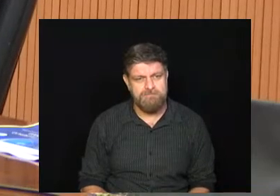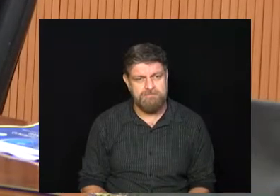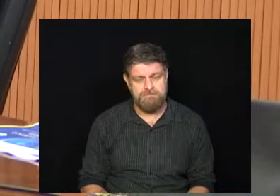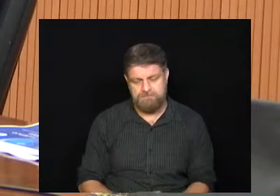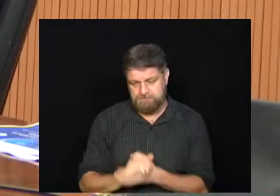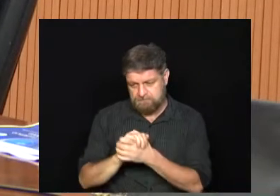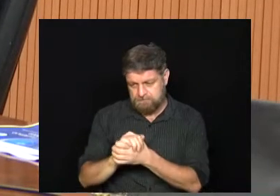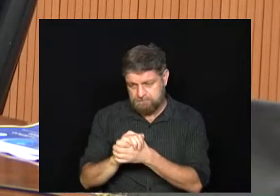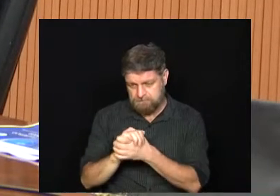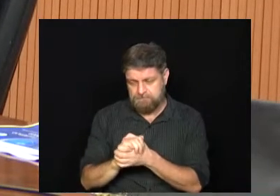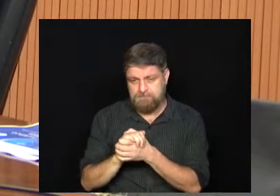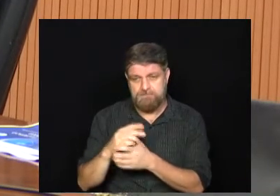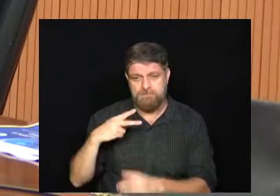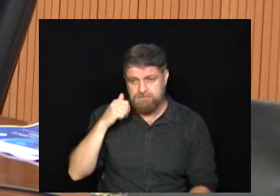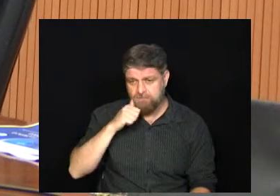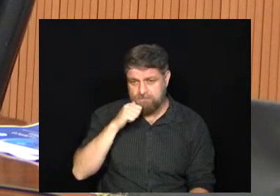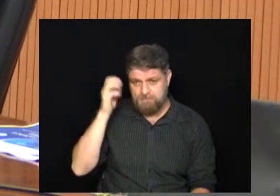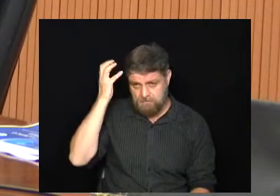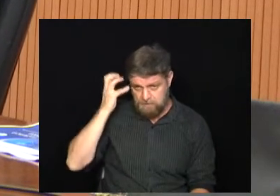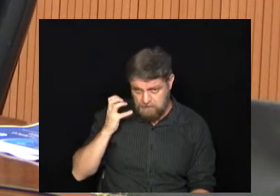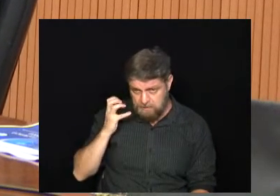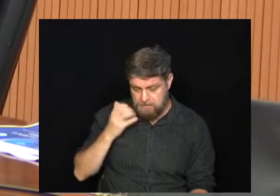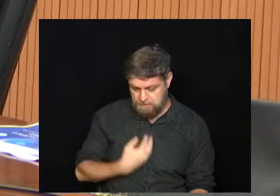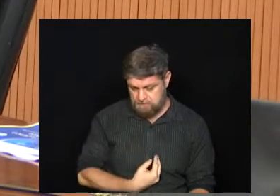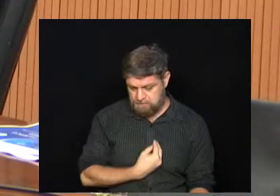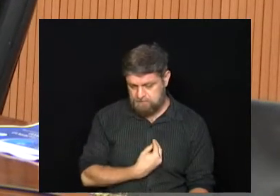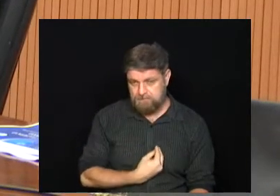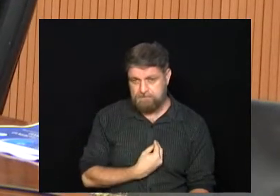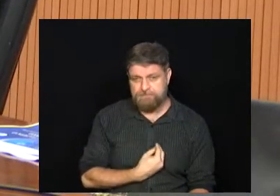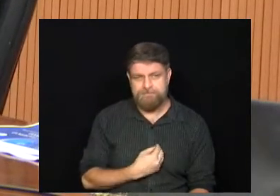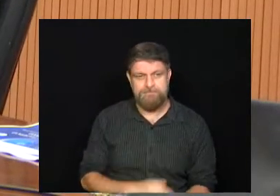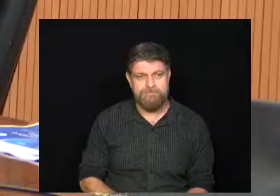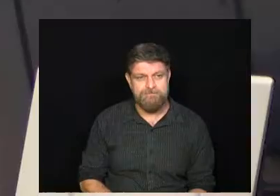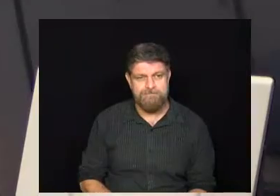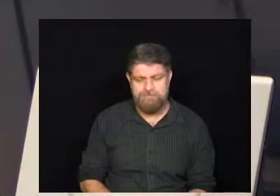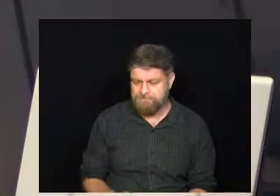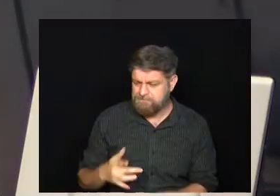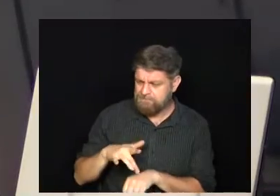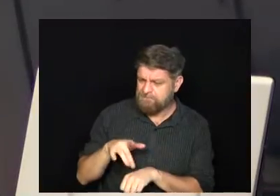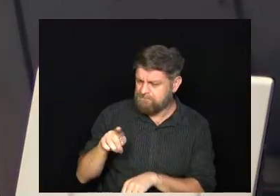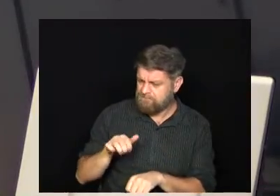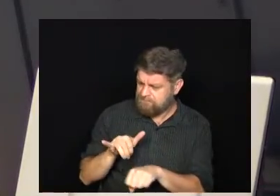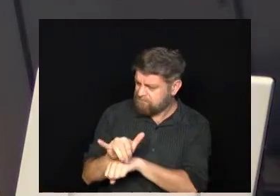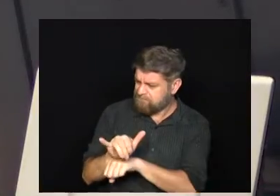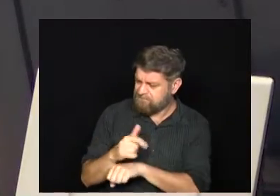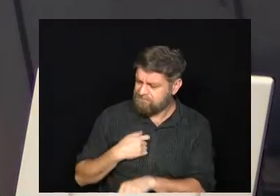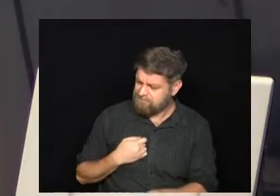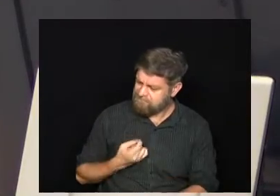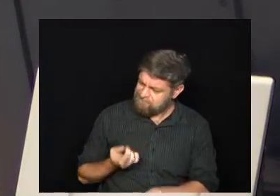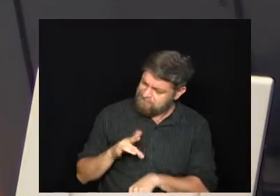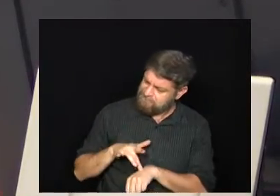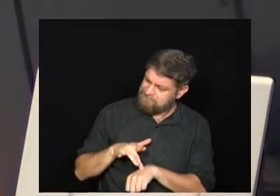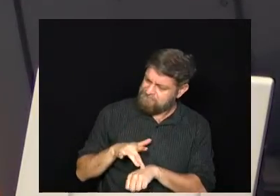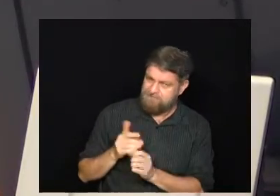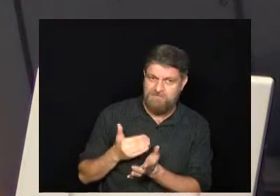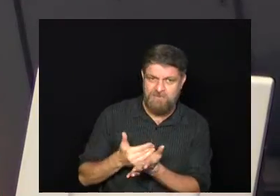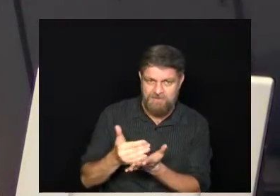Cumprimentar a vereadora Guida, né? Está sempre presente aqui. Estava estranhando a sua ausência